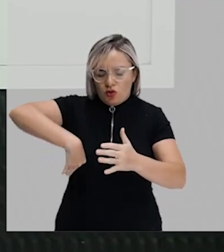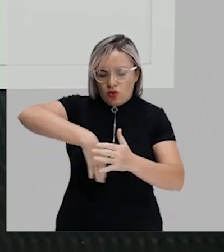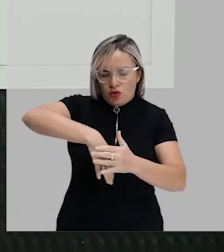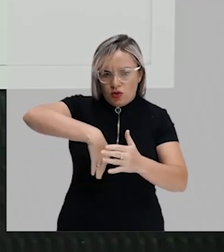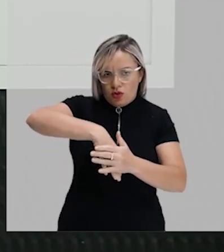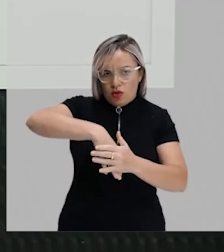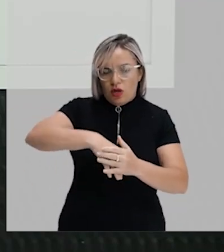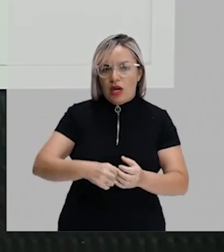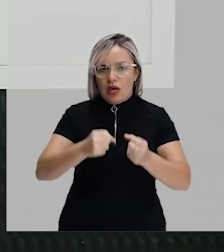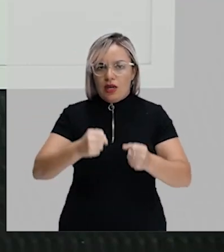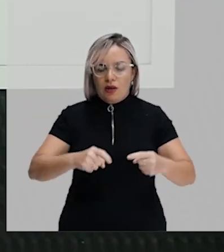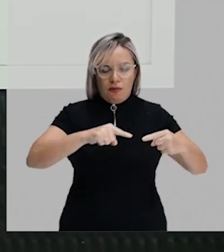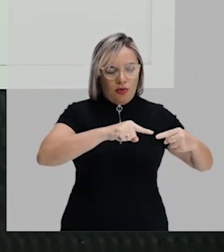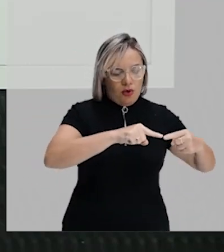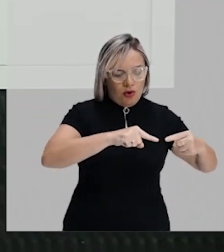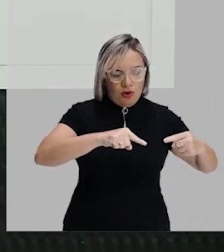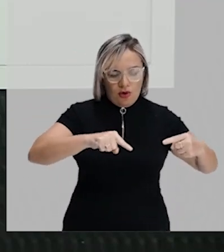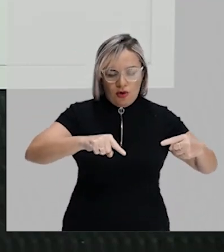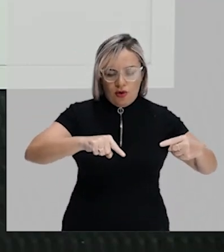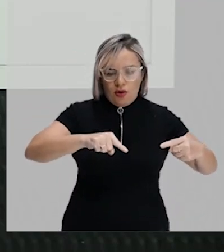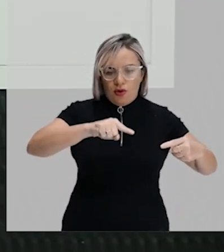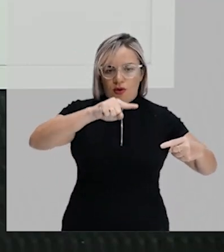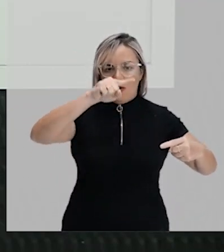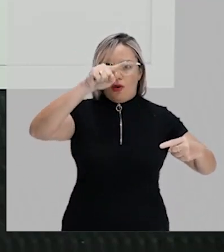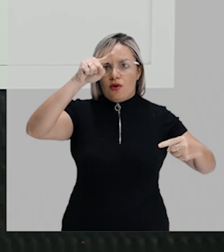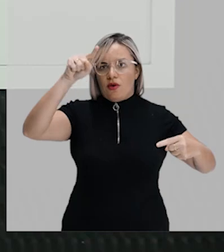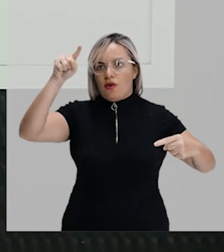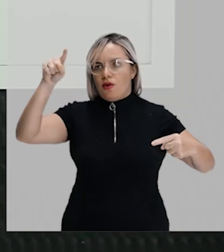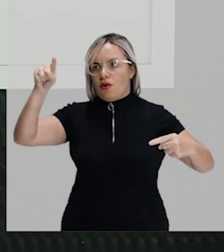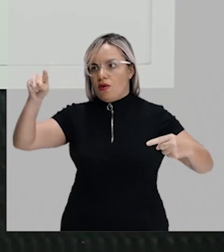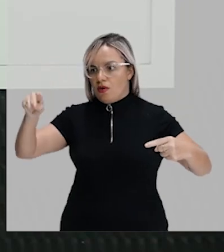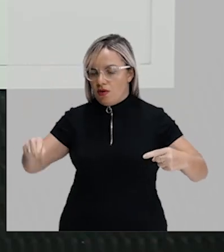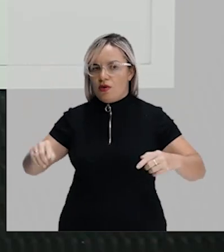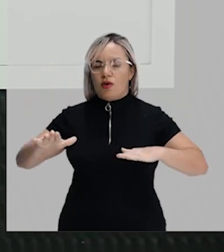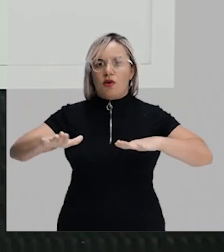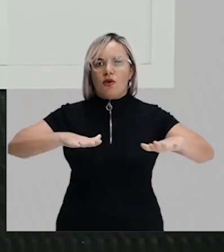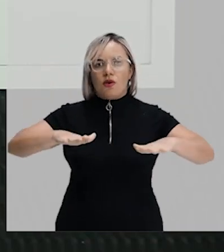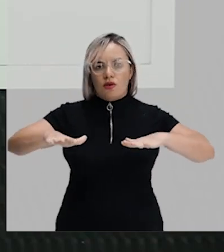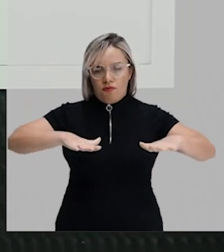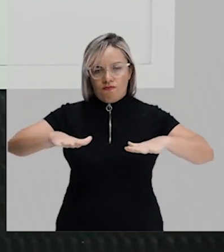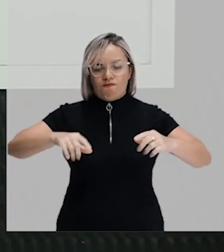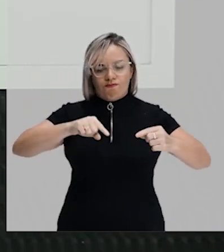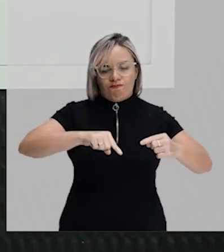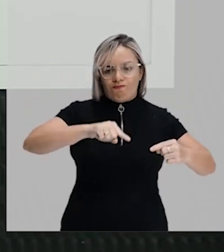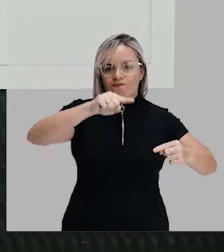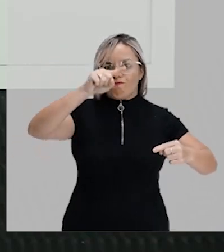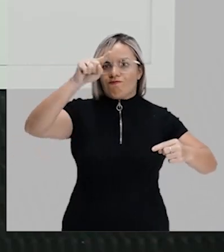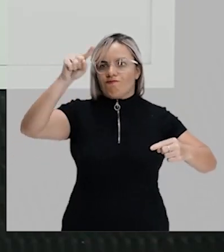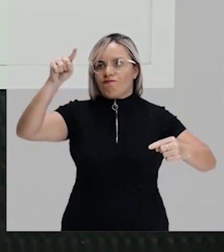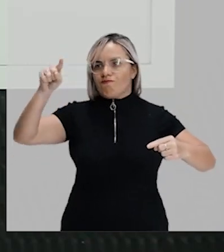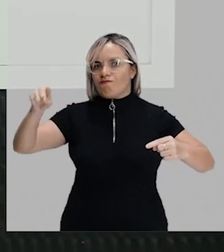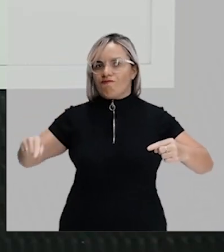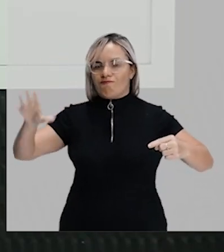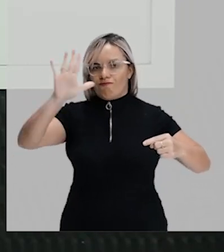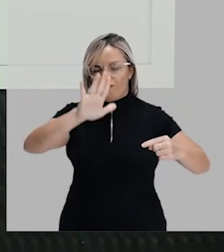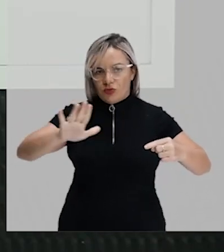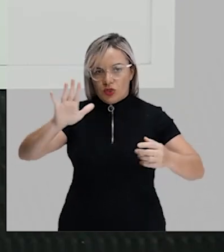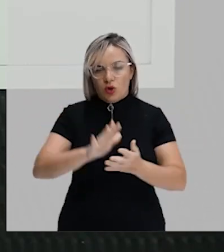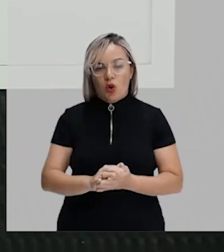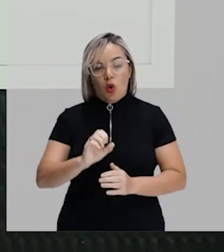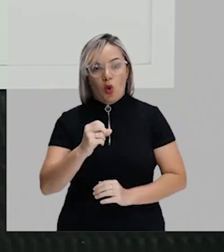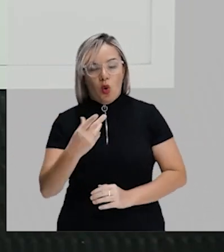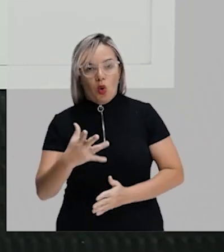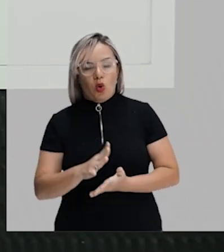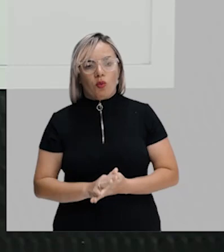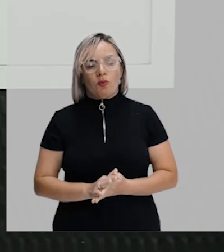fazer aquele lançamento, né? Aquele movimento de curva, né? No ar. Ou no basquete, por